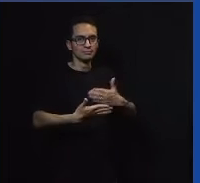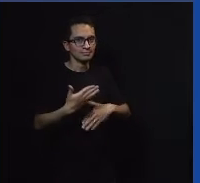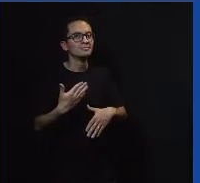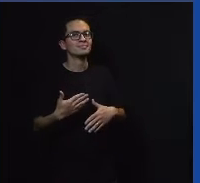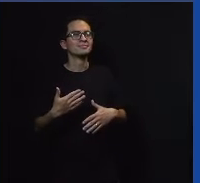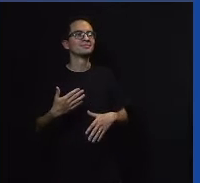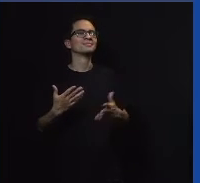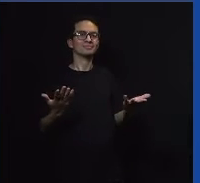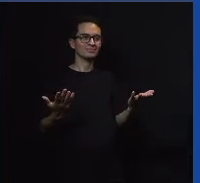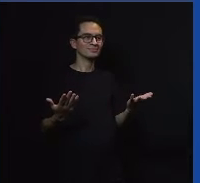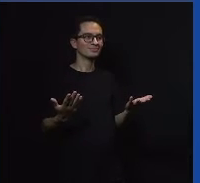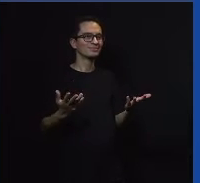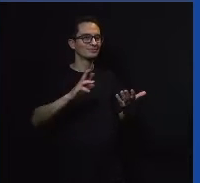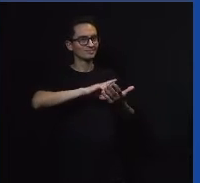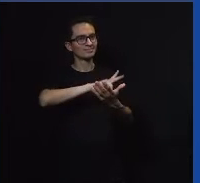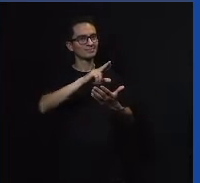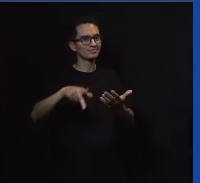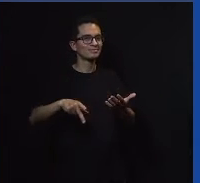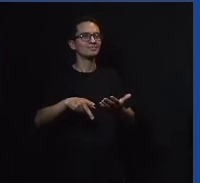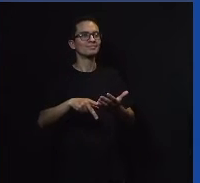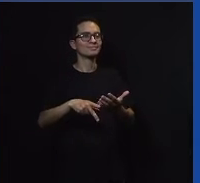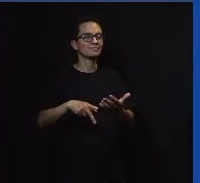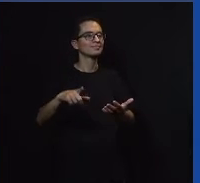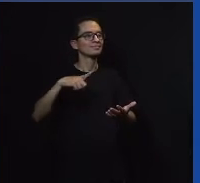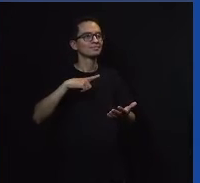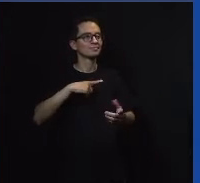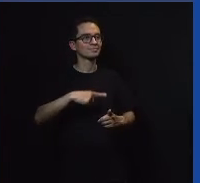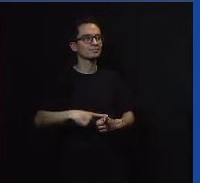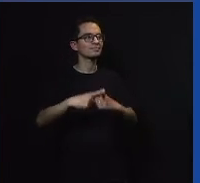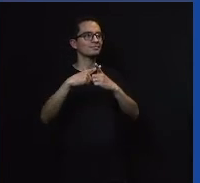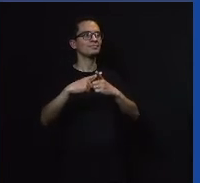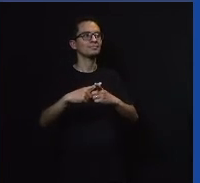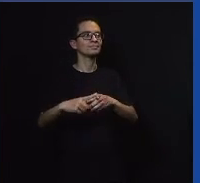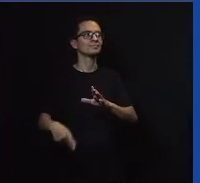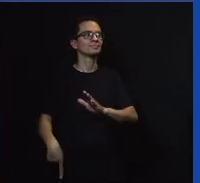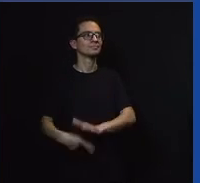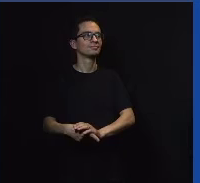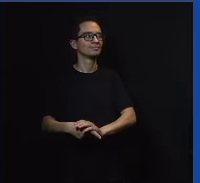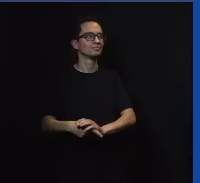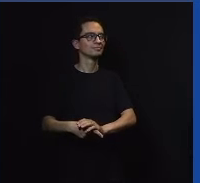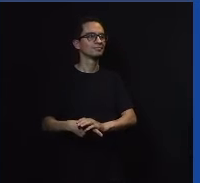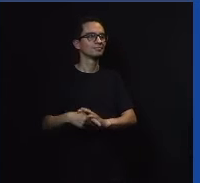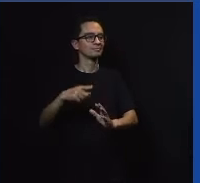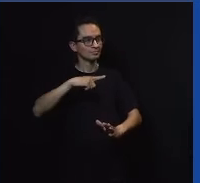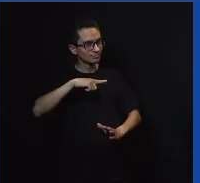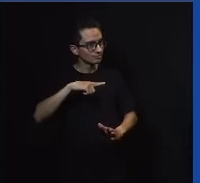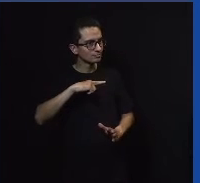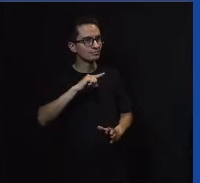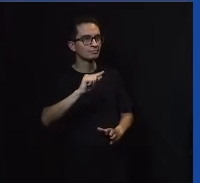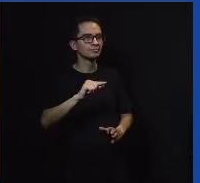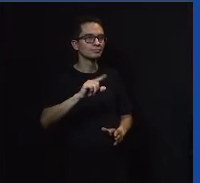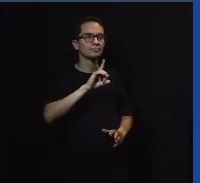fatores. E a resposta era sempre positiva depois dessa desconstrução. Eles ficavam mais